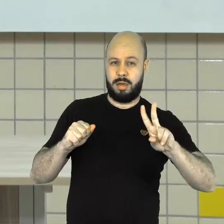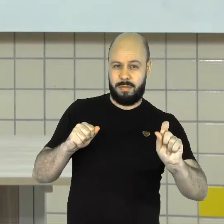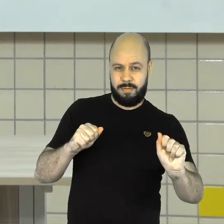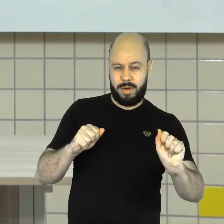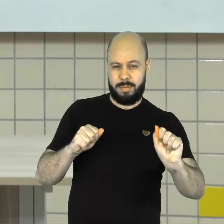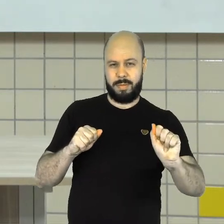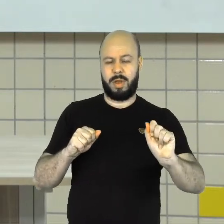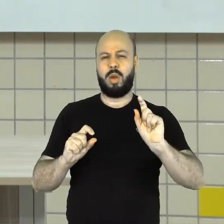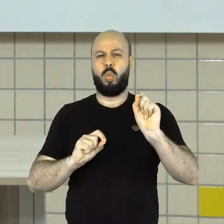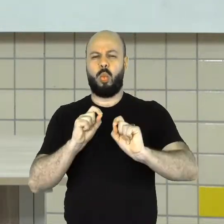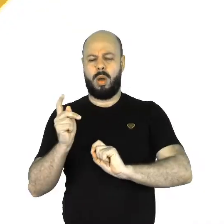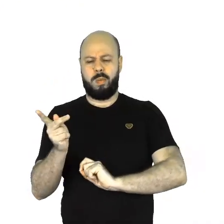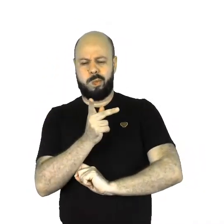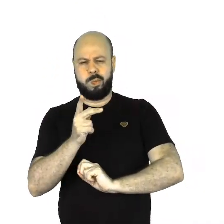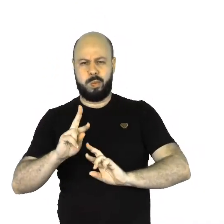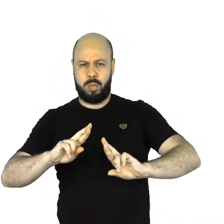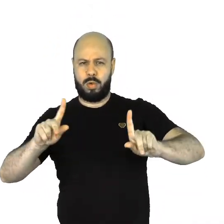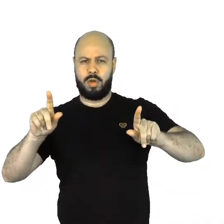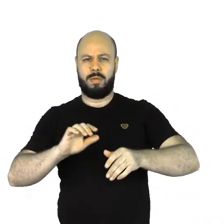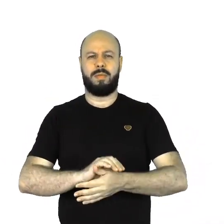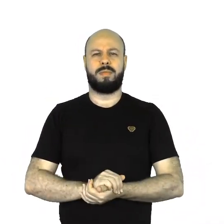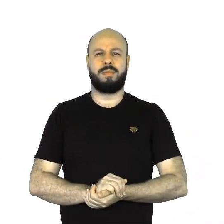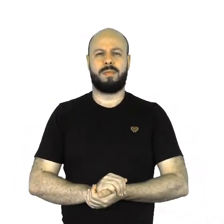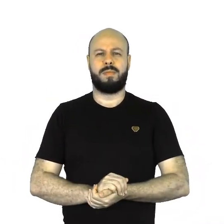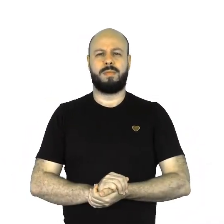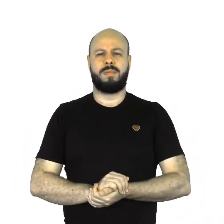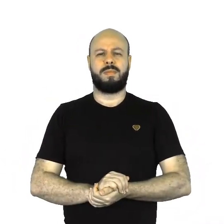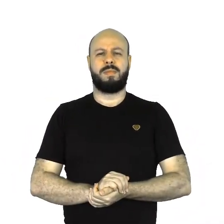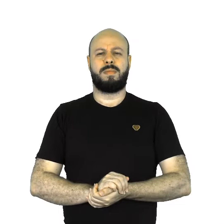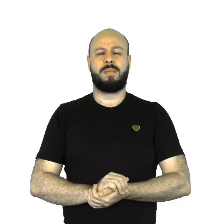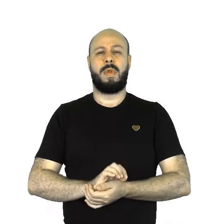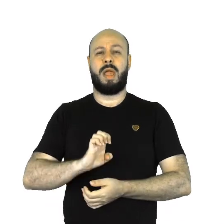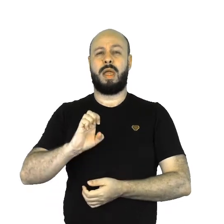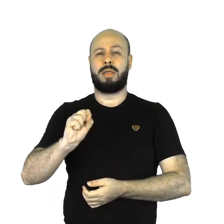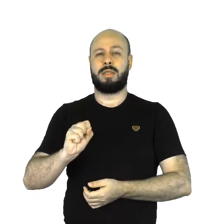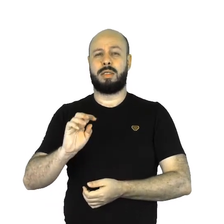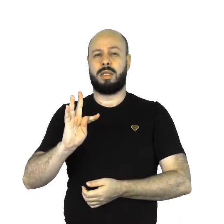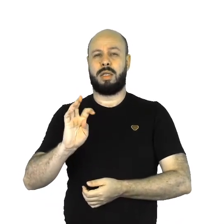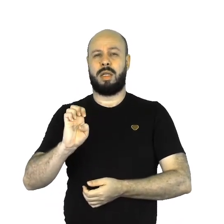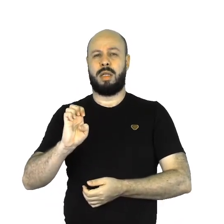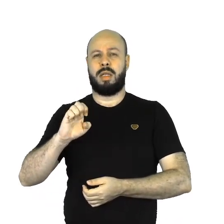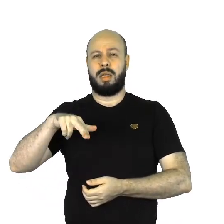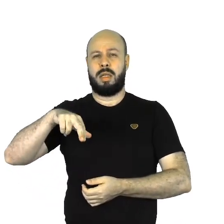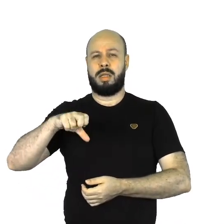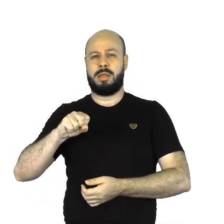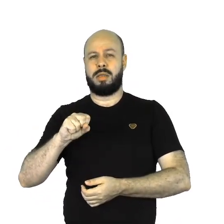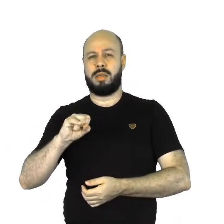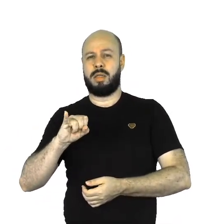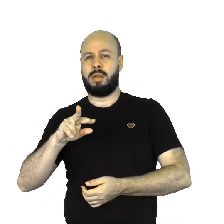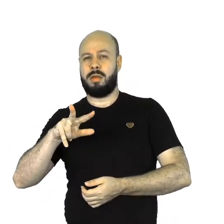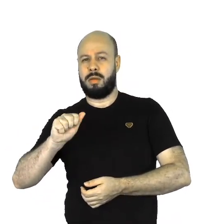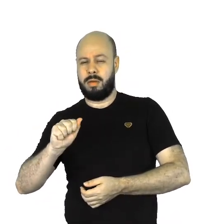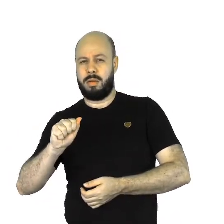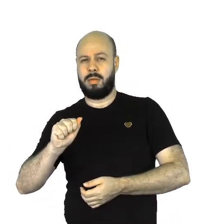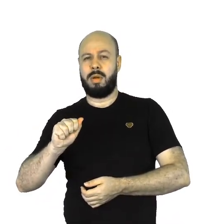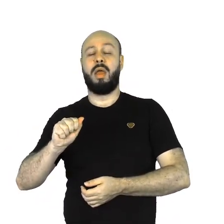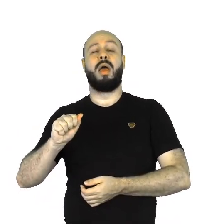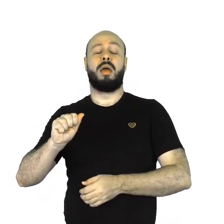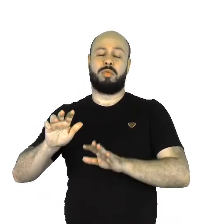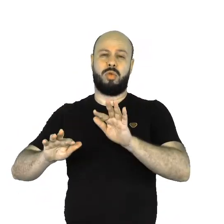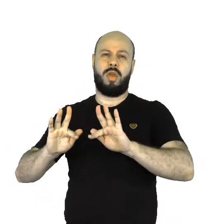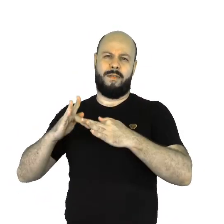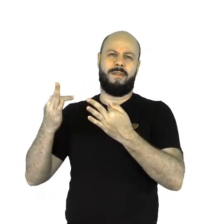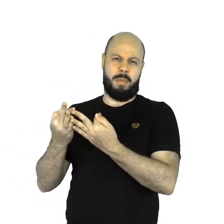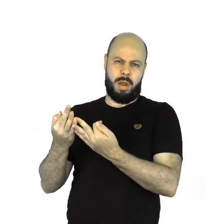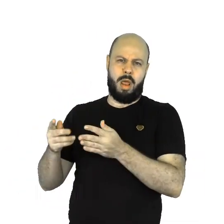que cada uma faz. Pessoal, e a agricultura extensiva é aquela que quando é agricultura familiar,